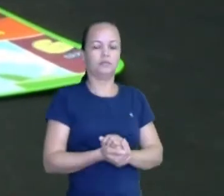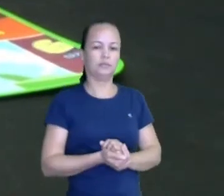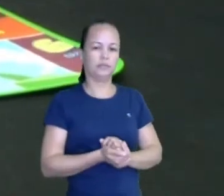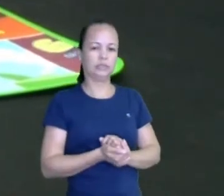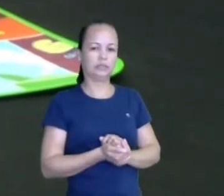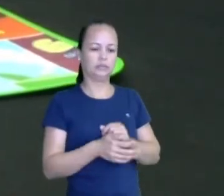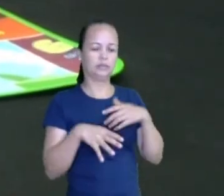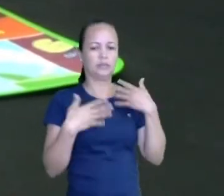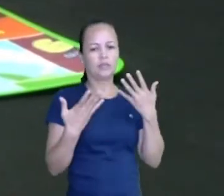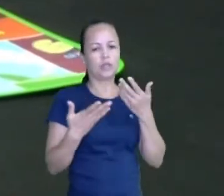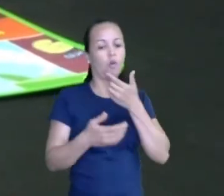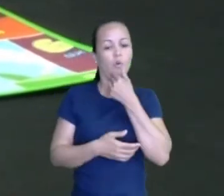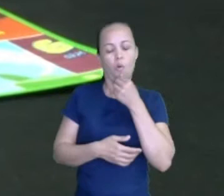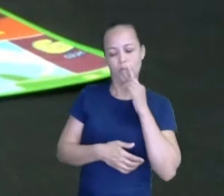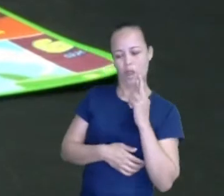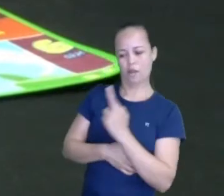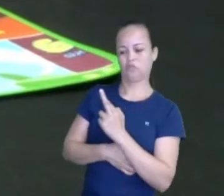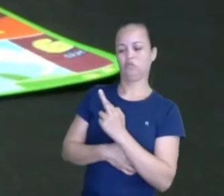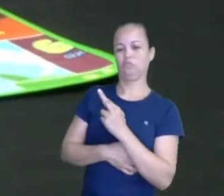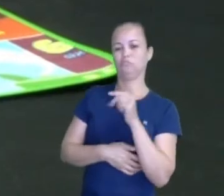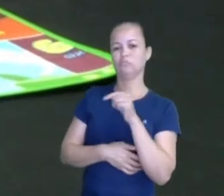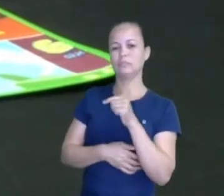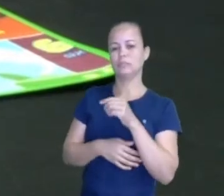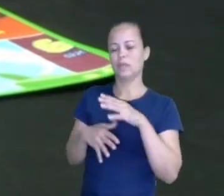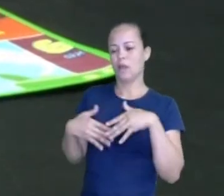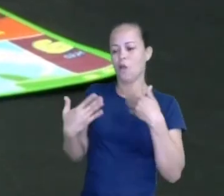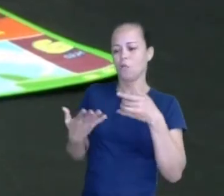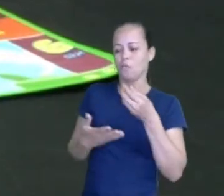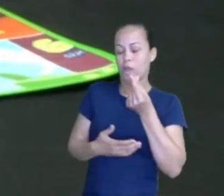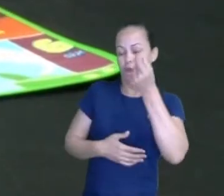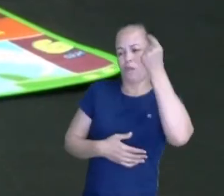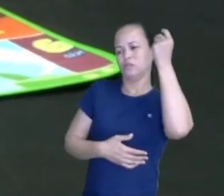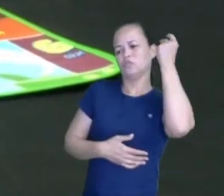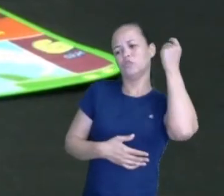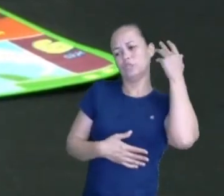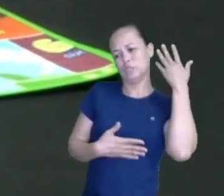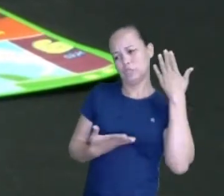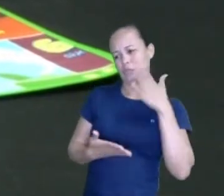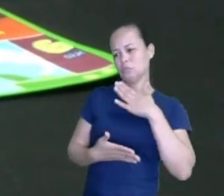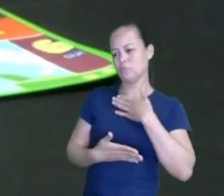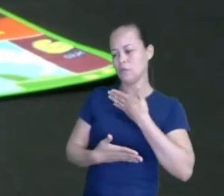bem antigo, meu caro, algo bem antigo.